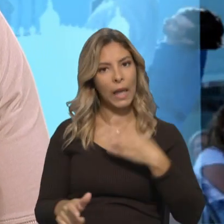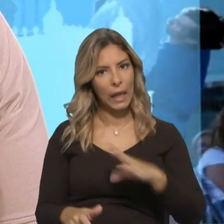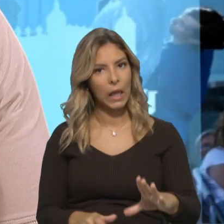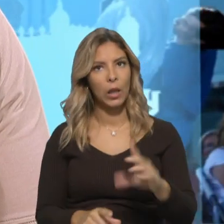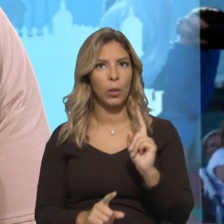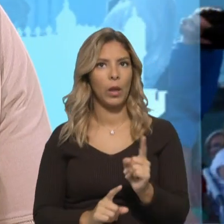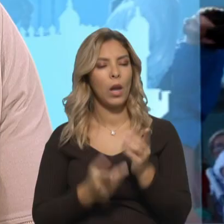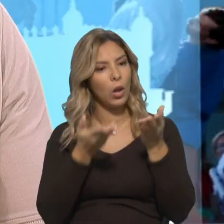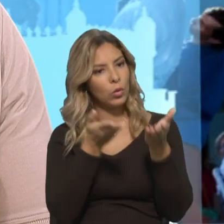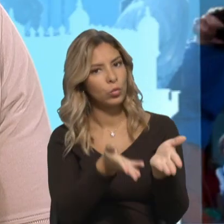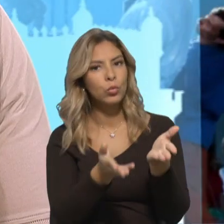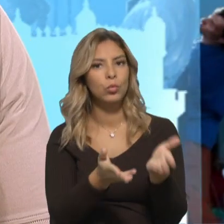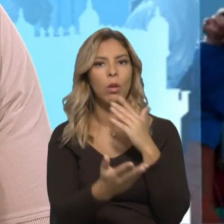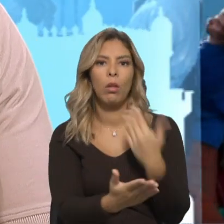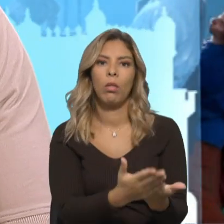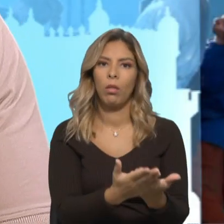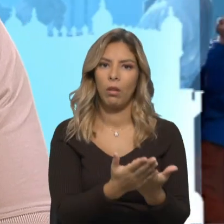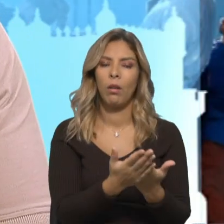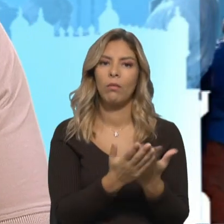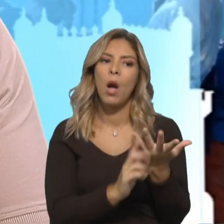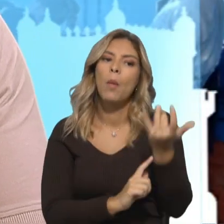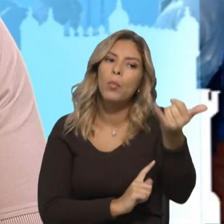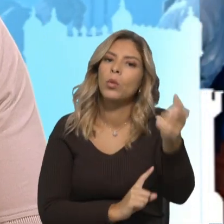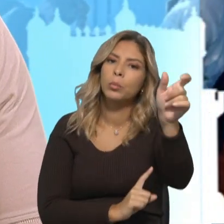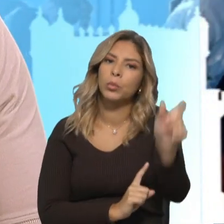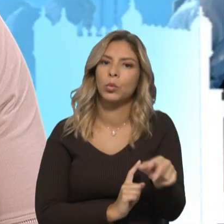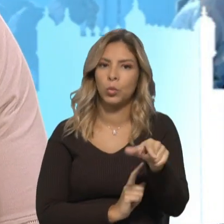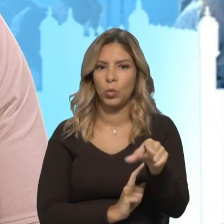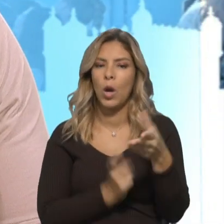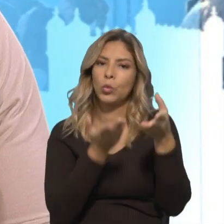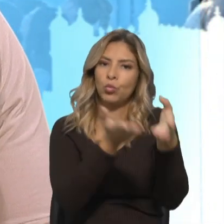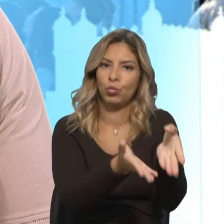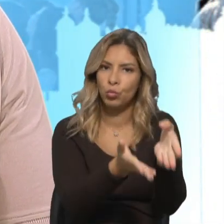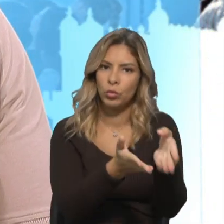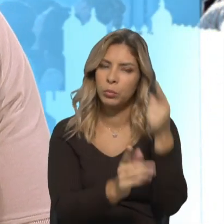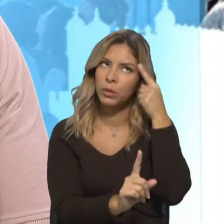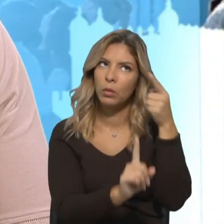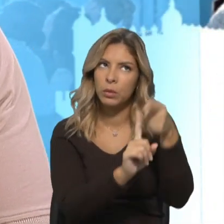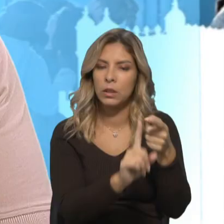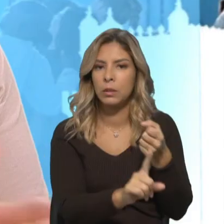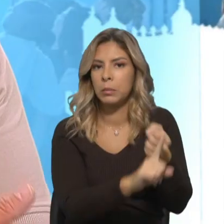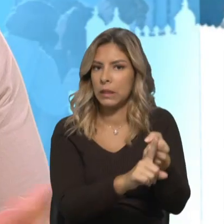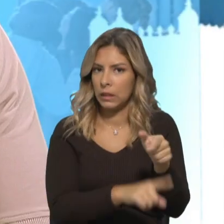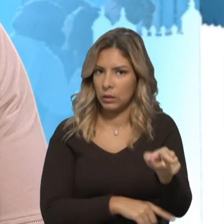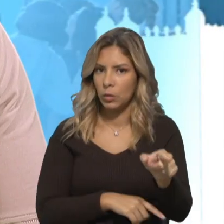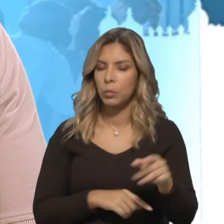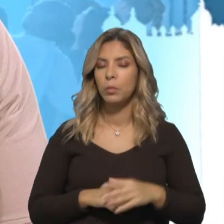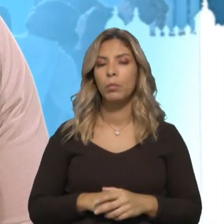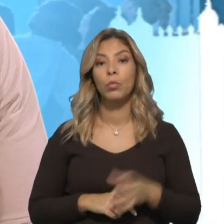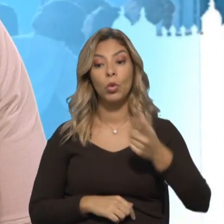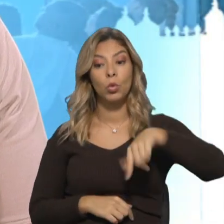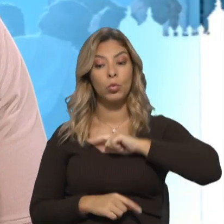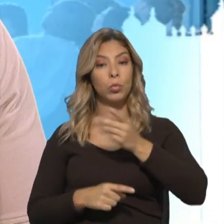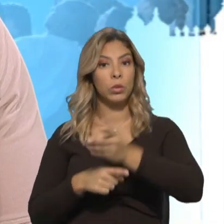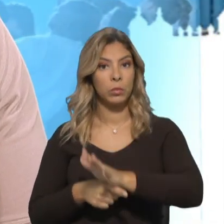sempre a questão do próximo, do ser humano e da missão. E parece que não, nós também aqui, por exemplo, trabalhamos